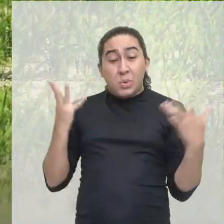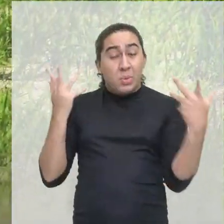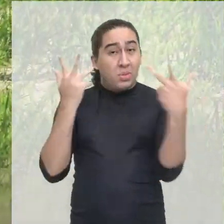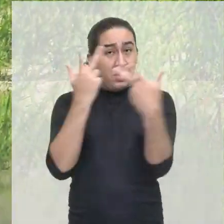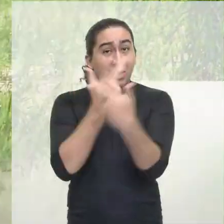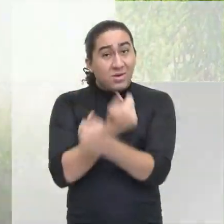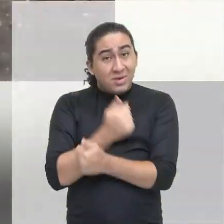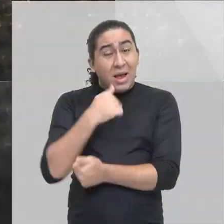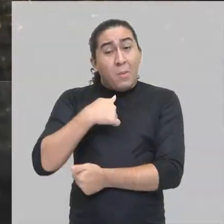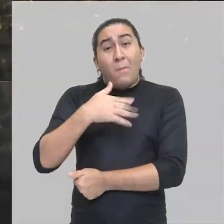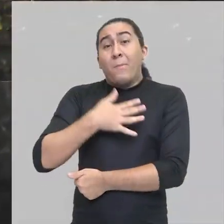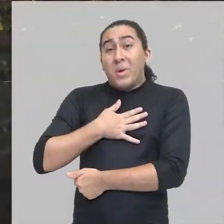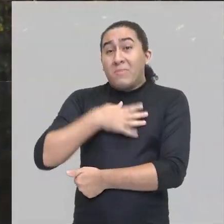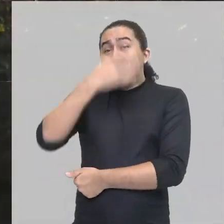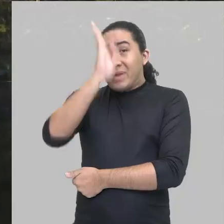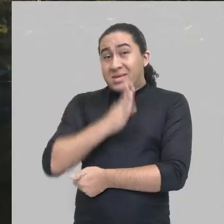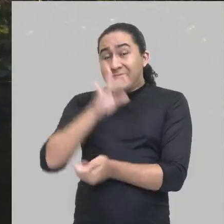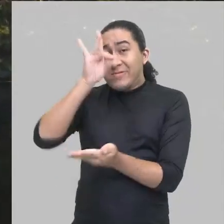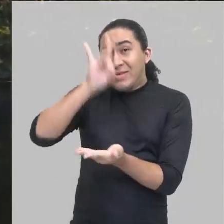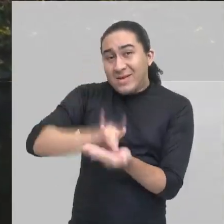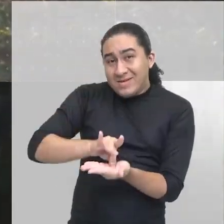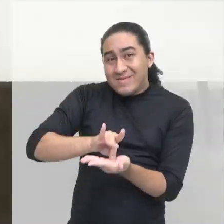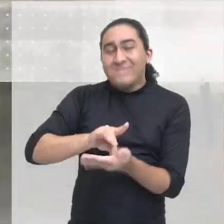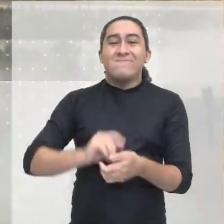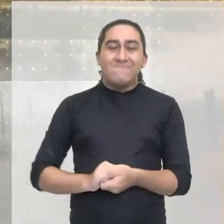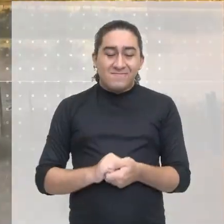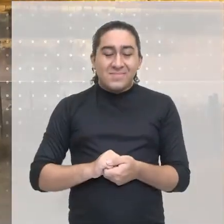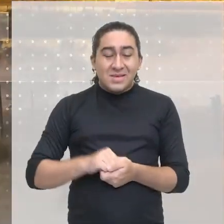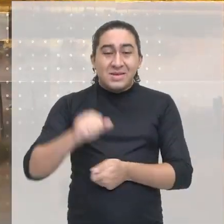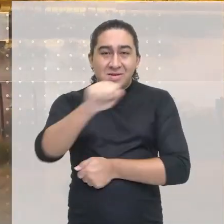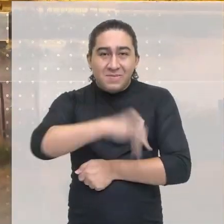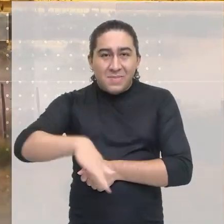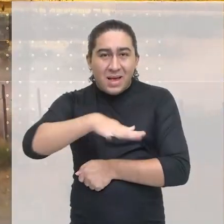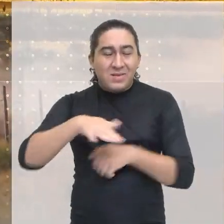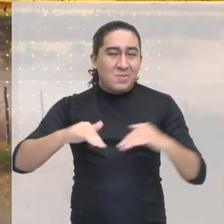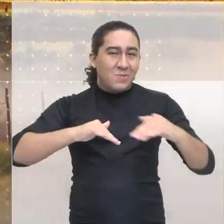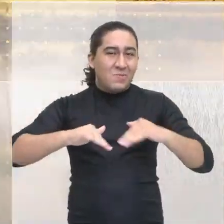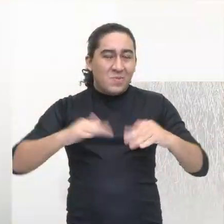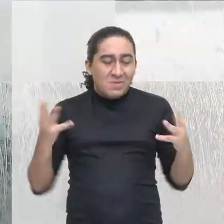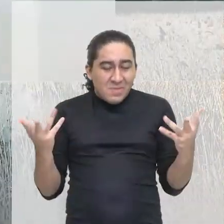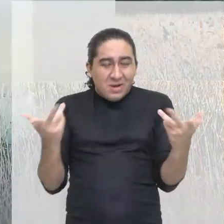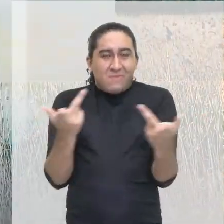é o meu Brasil brasileiro, terra de samba e pandeiro.